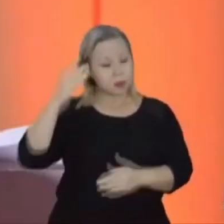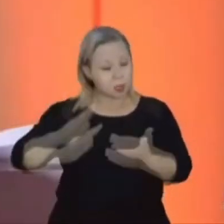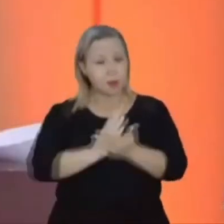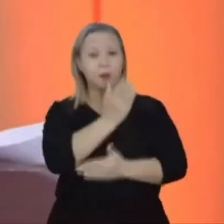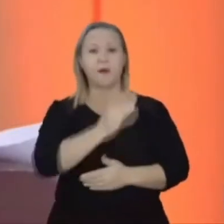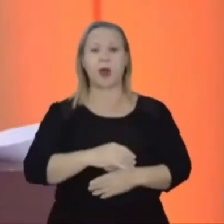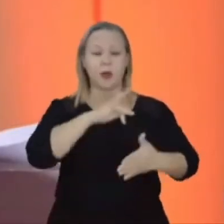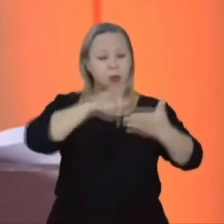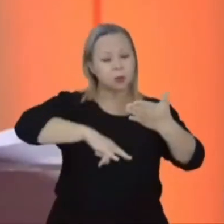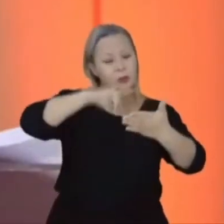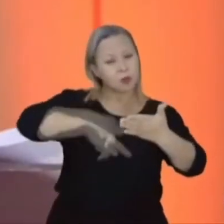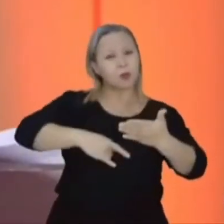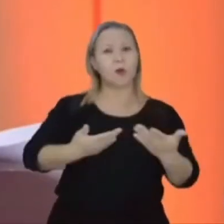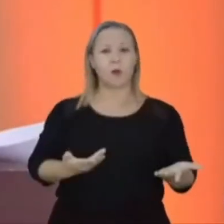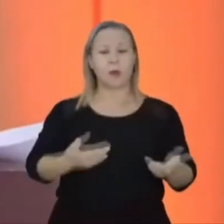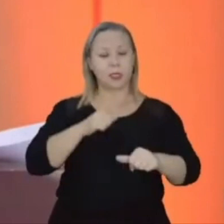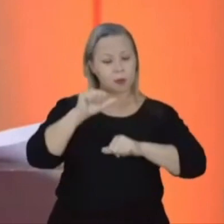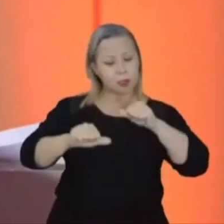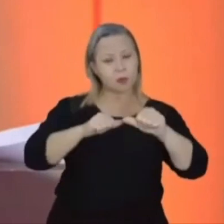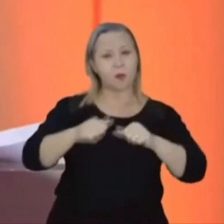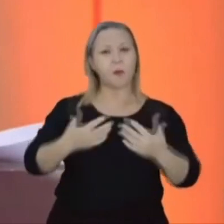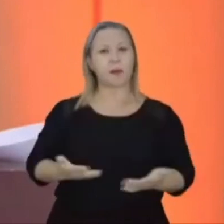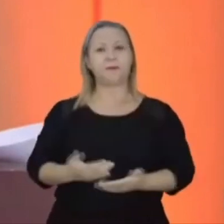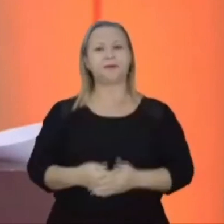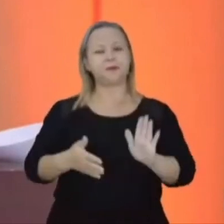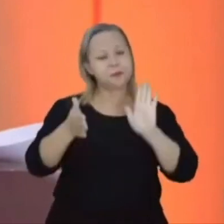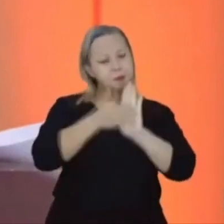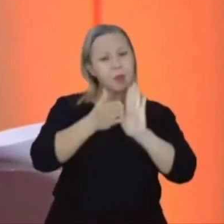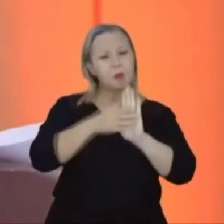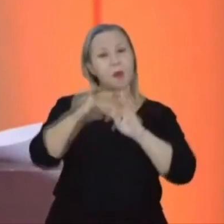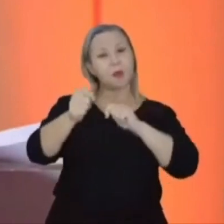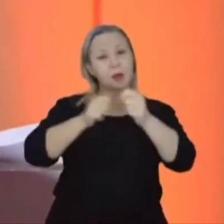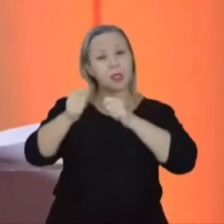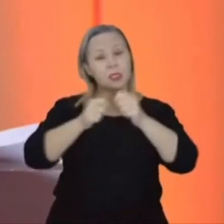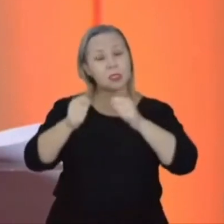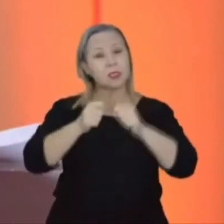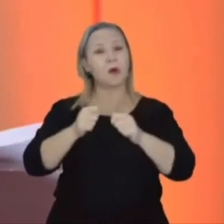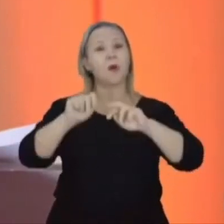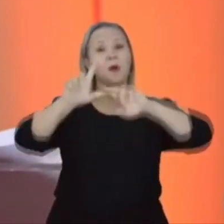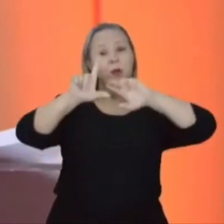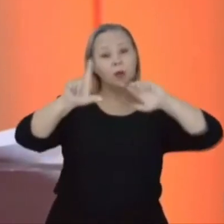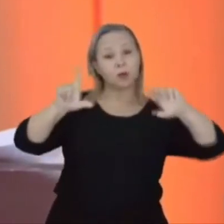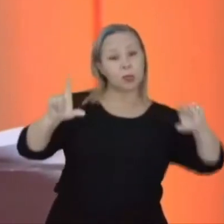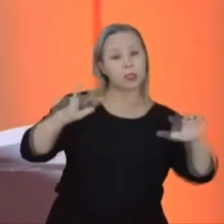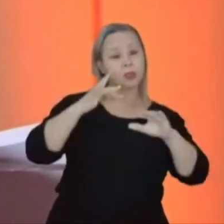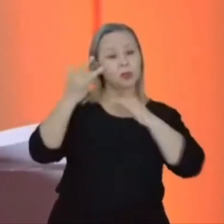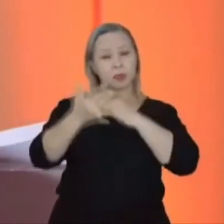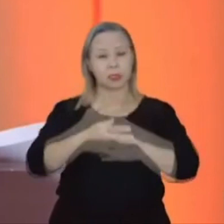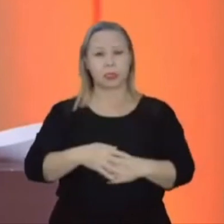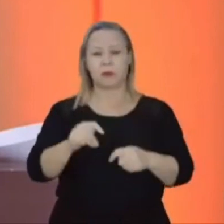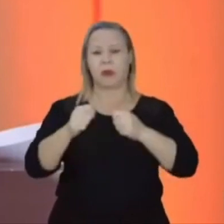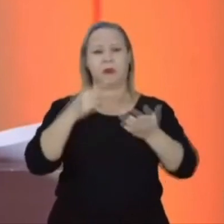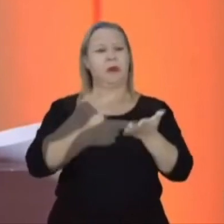nós transformamos, sabe, numa proposta de regulação dos meios de comunicação. E você não vai regular revista, você não vai regular jornal, você não vai